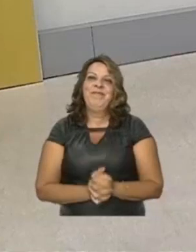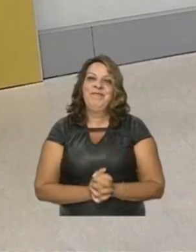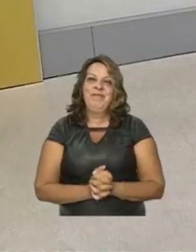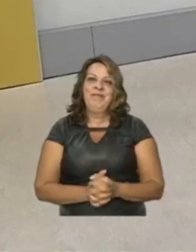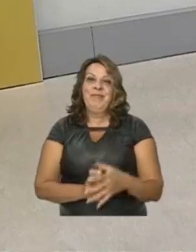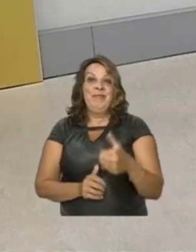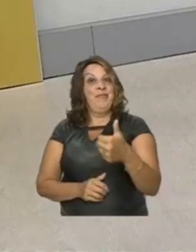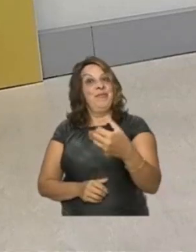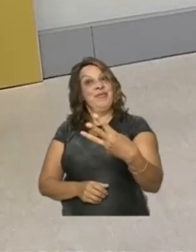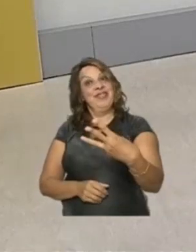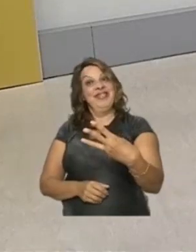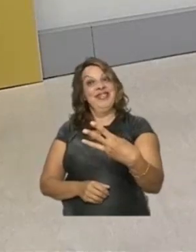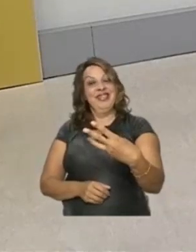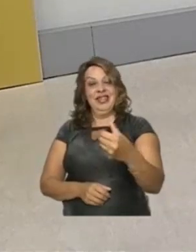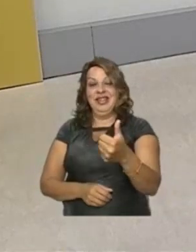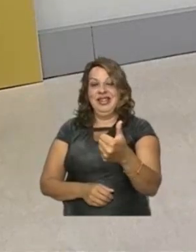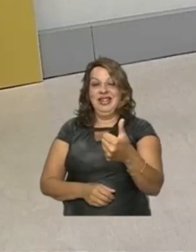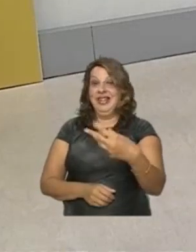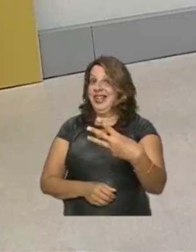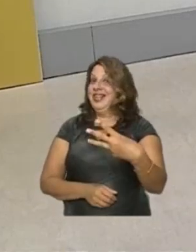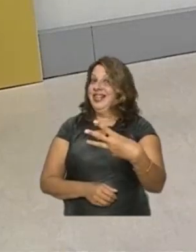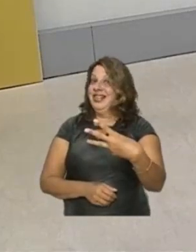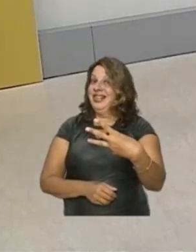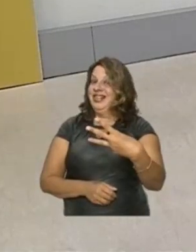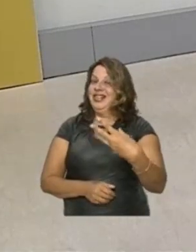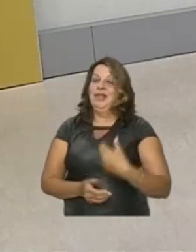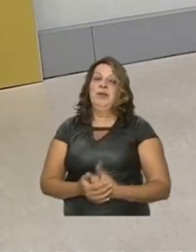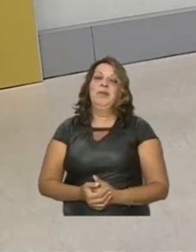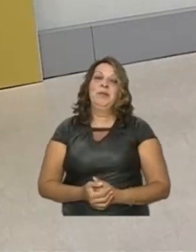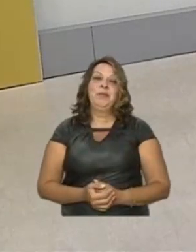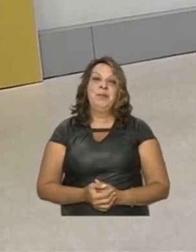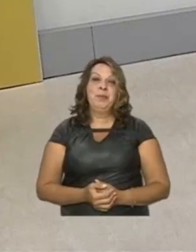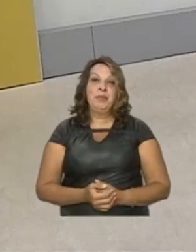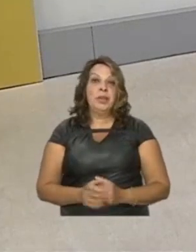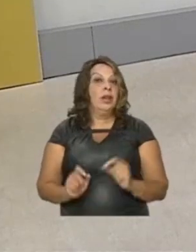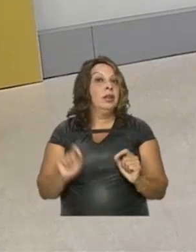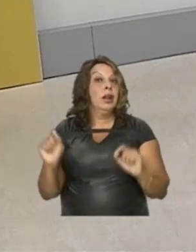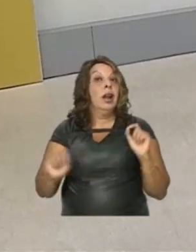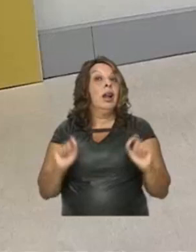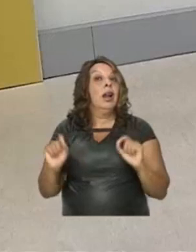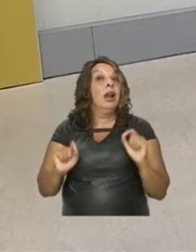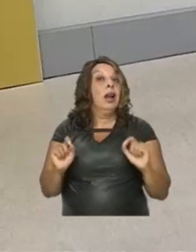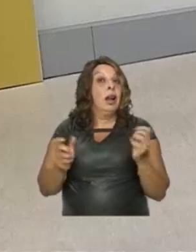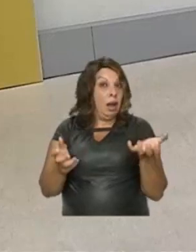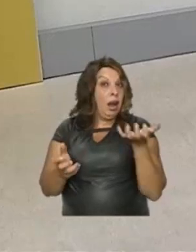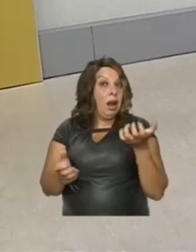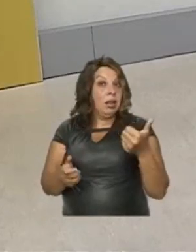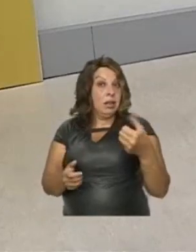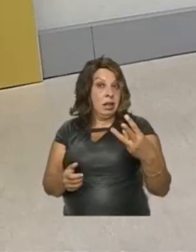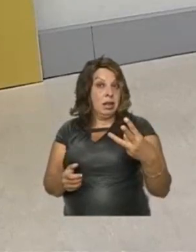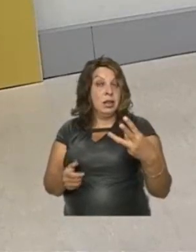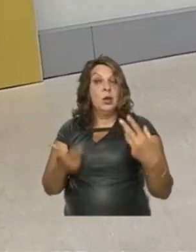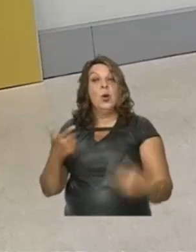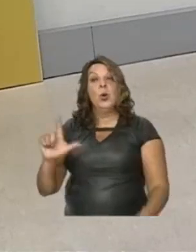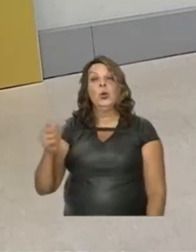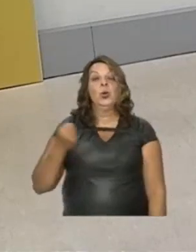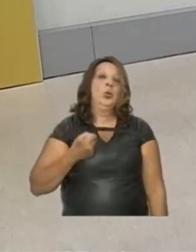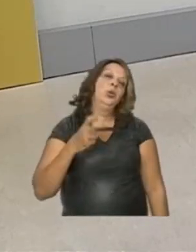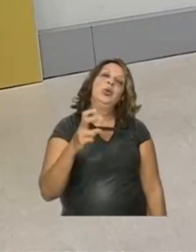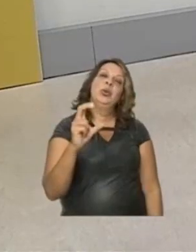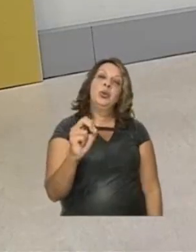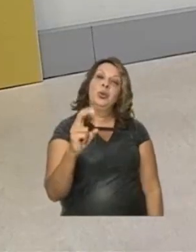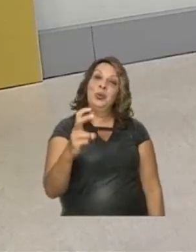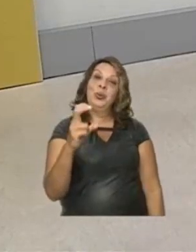o 13. Olha aí, vai marcando o número 13, número 13. Quem quer o 13? Tá subindo mais uma bolinha,